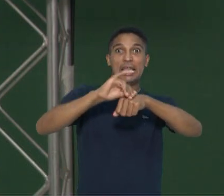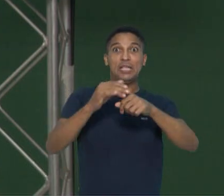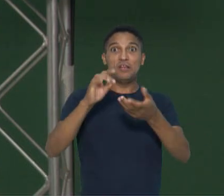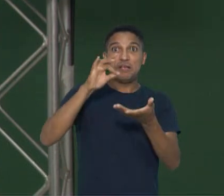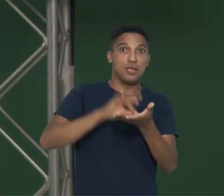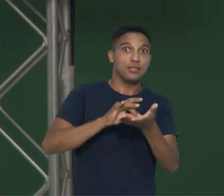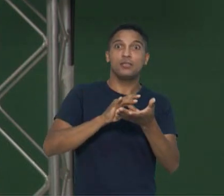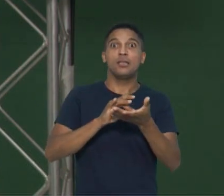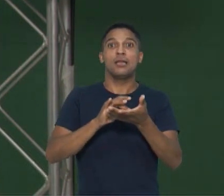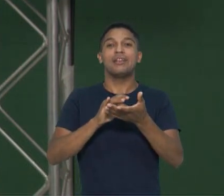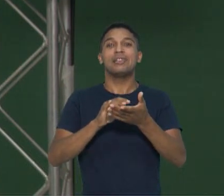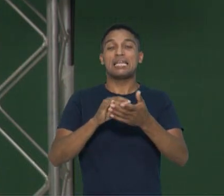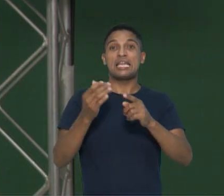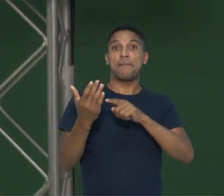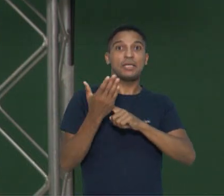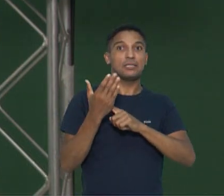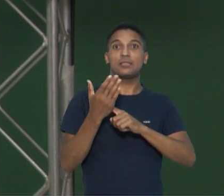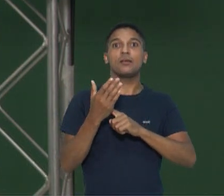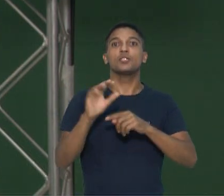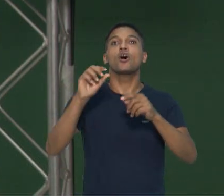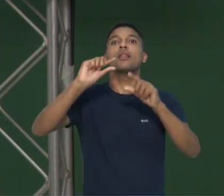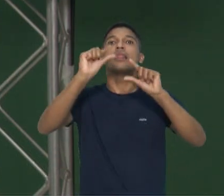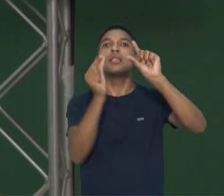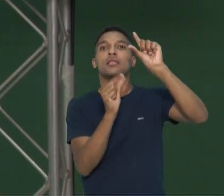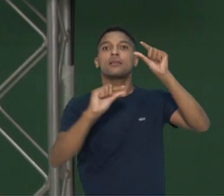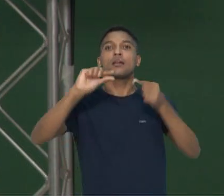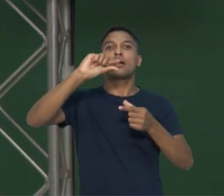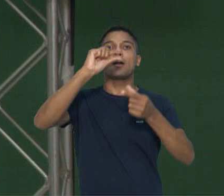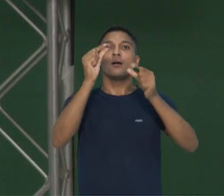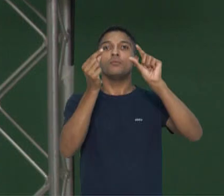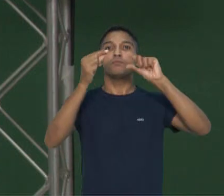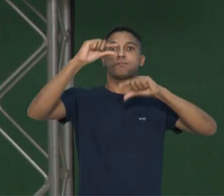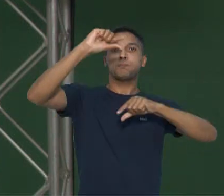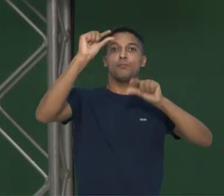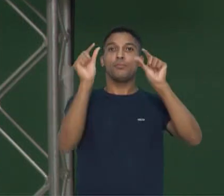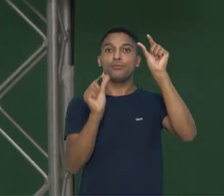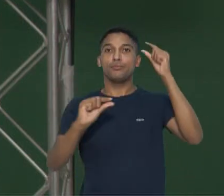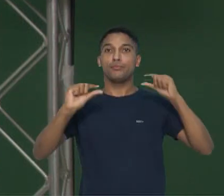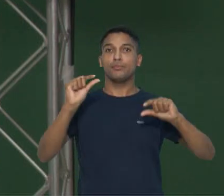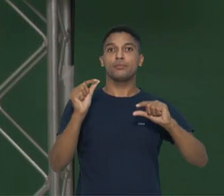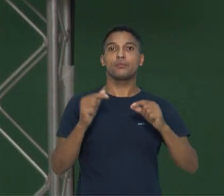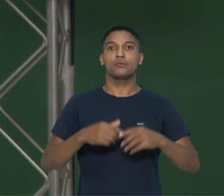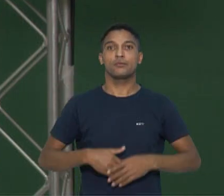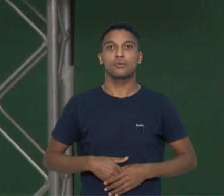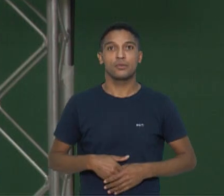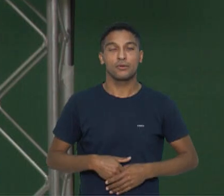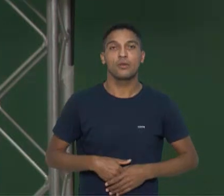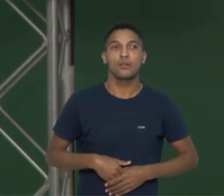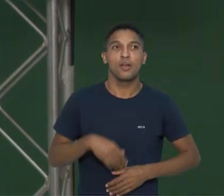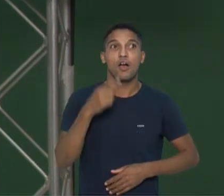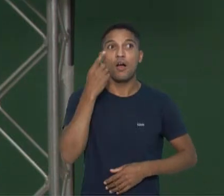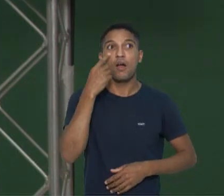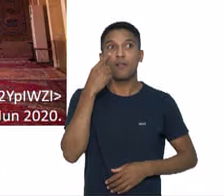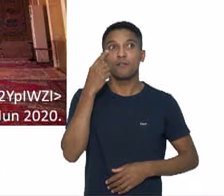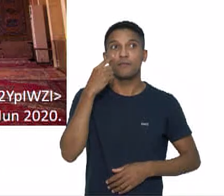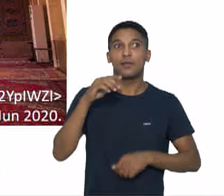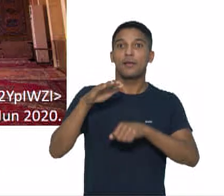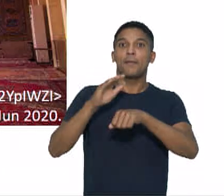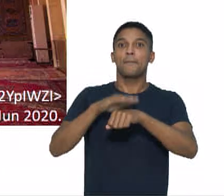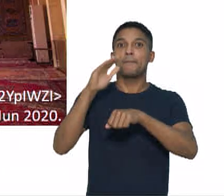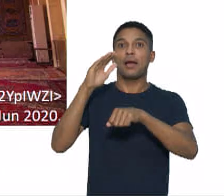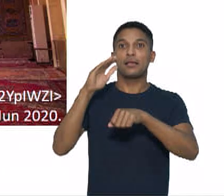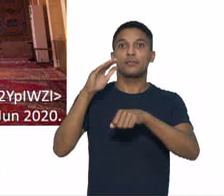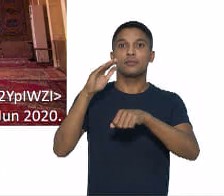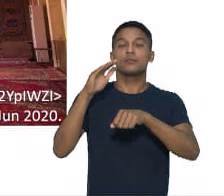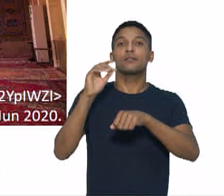Deu para entender, né? Então, vamos seguir. Fica bonito, né? Fica super bonito. Vamos seguir lá em frente e olha só. Mais uma imagem que eu